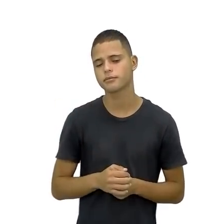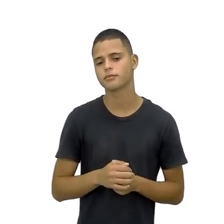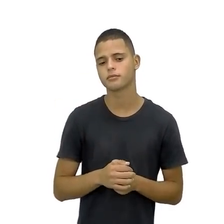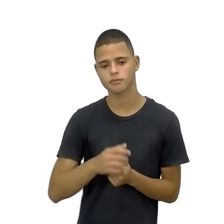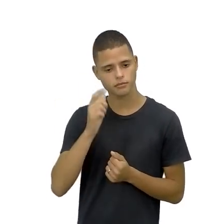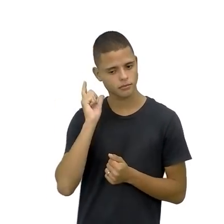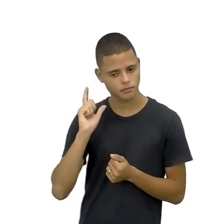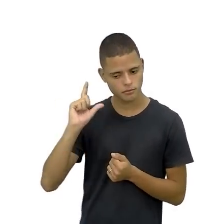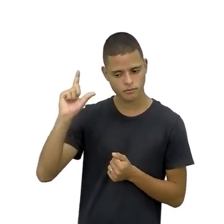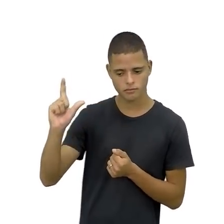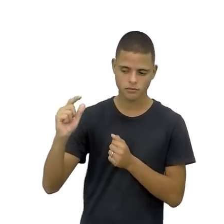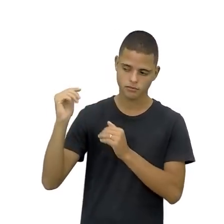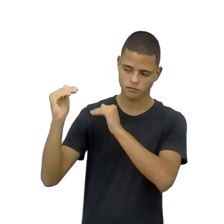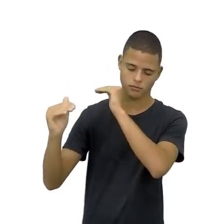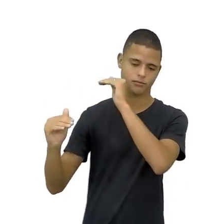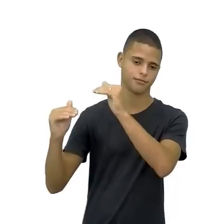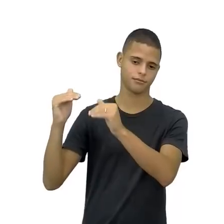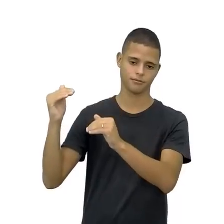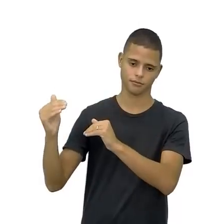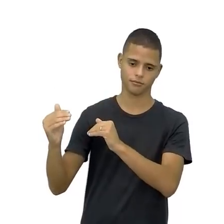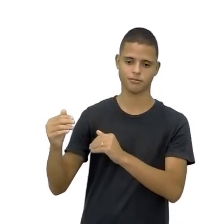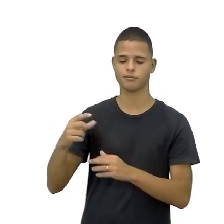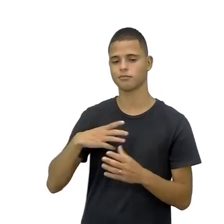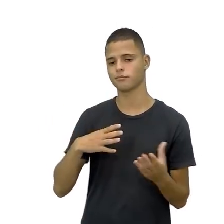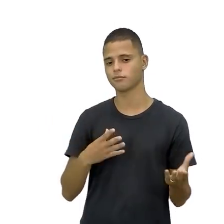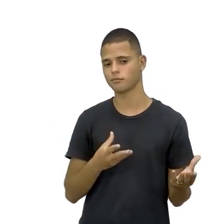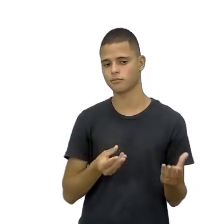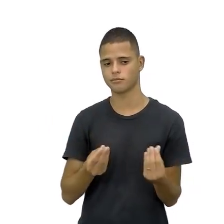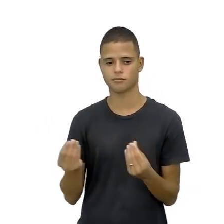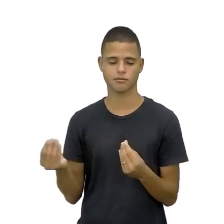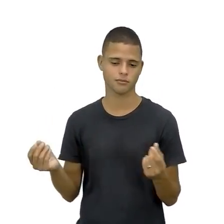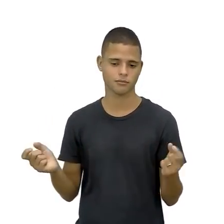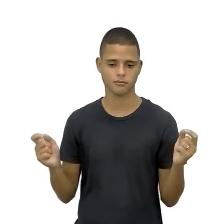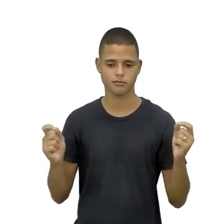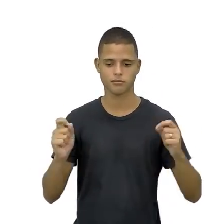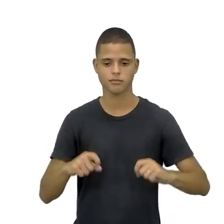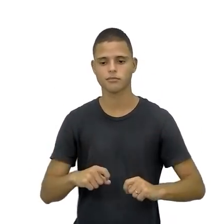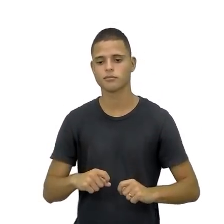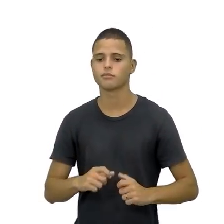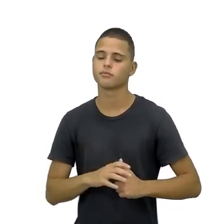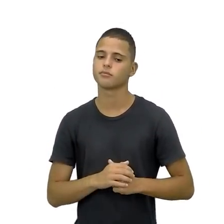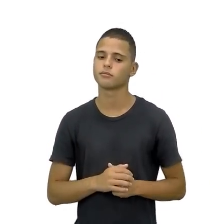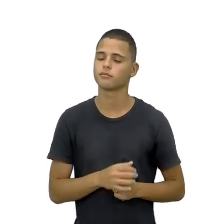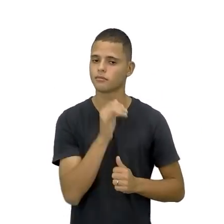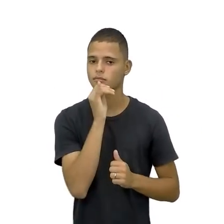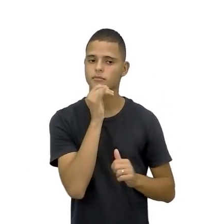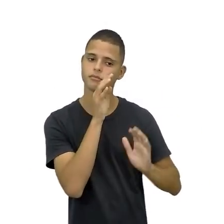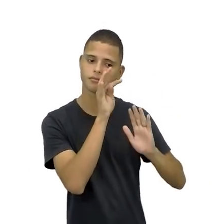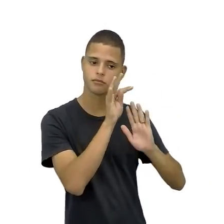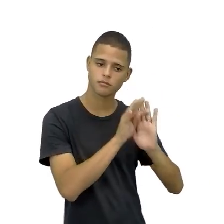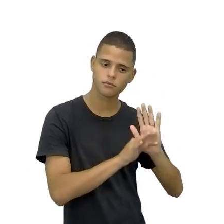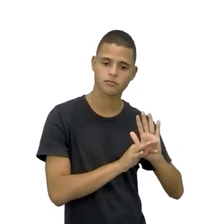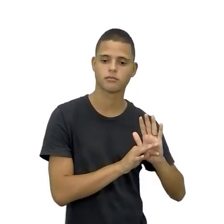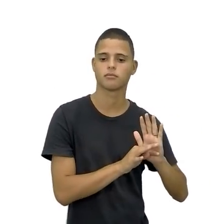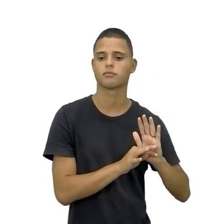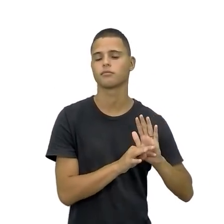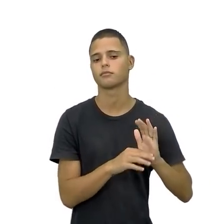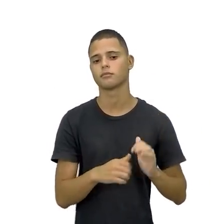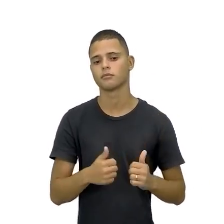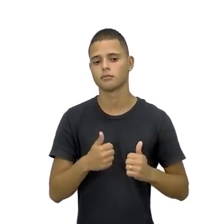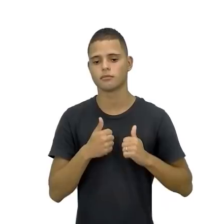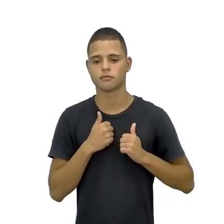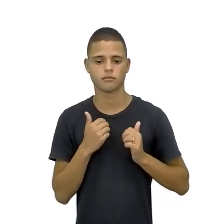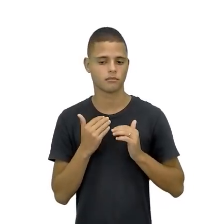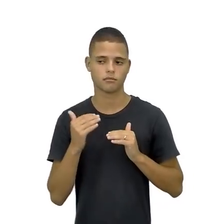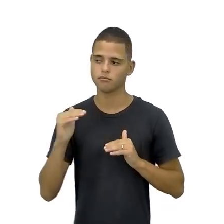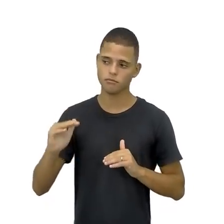na questão do ensino. Né? Então, existem muitas possibilidades de levar textos de grandes autores ou